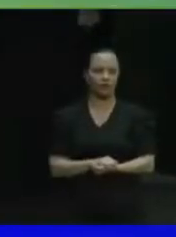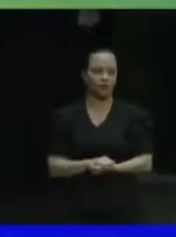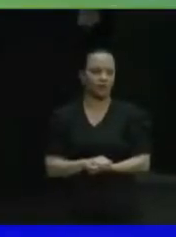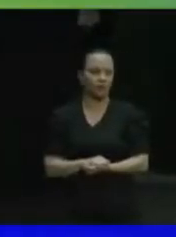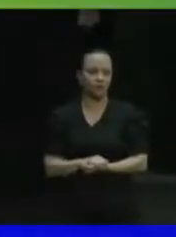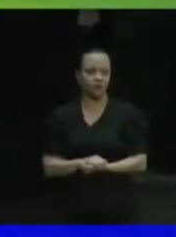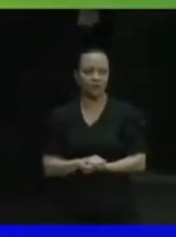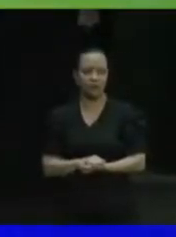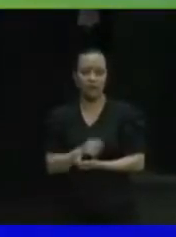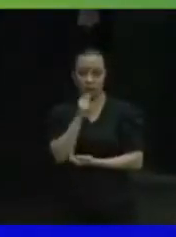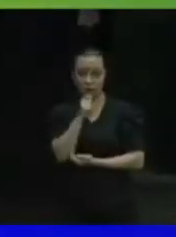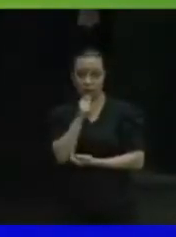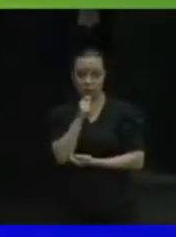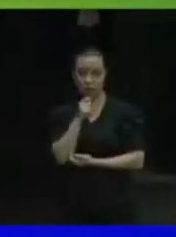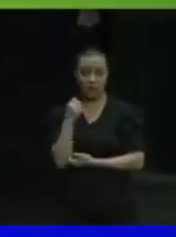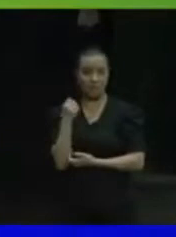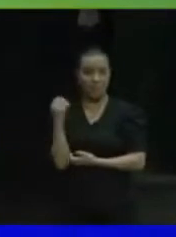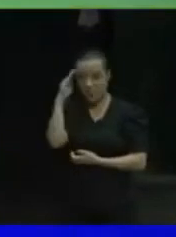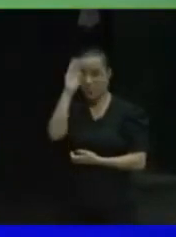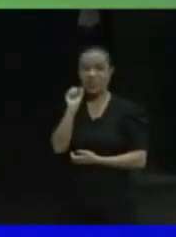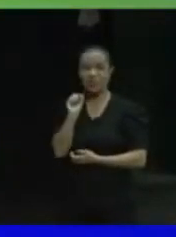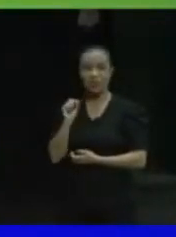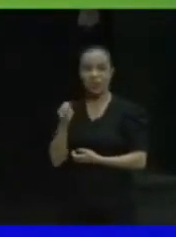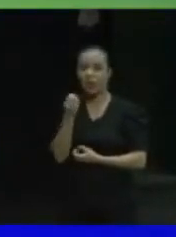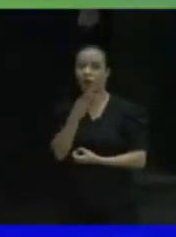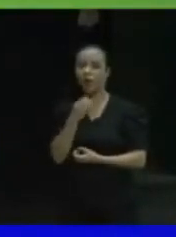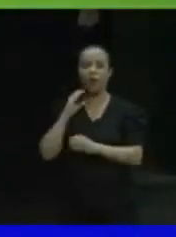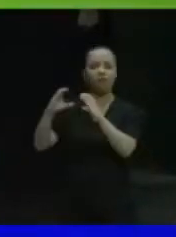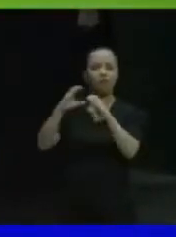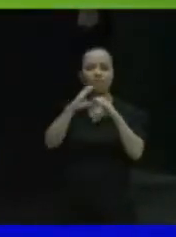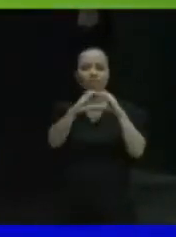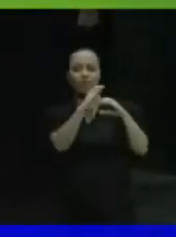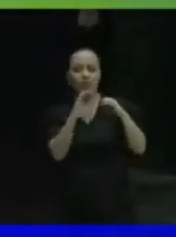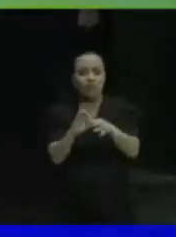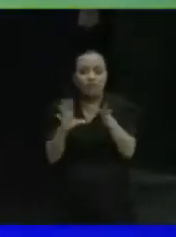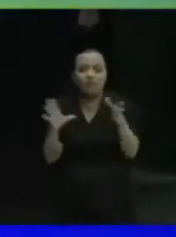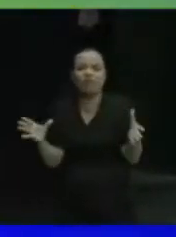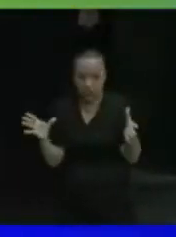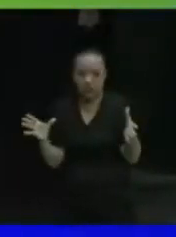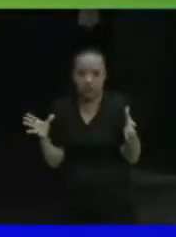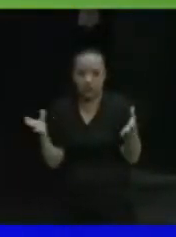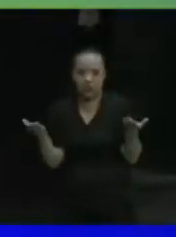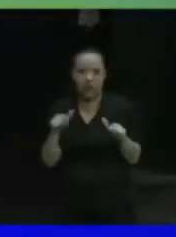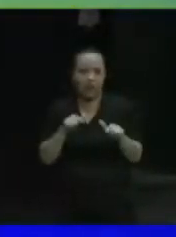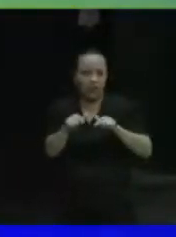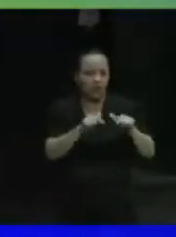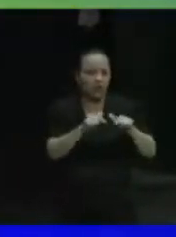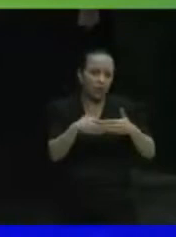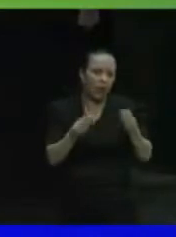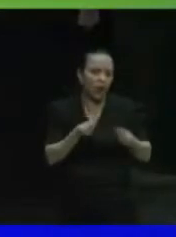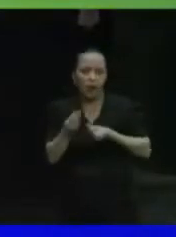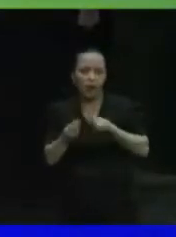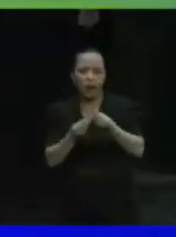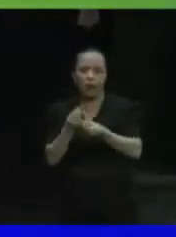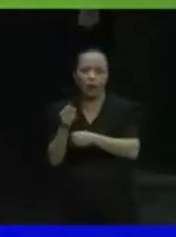Os jornalistas são essenciais para o bom funcionamento da democracia e agem como vigilantes de malfeitos